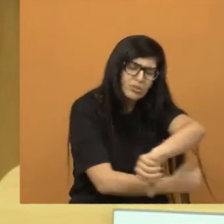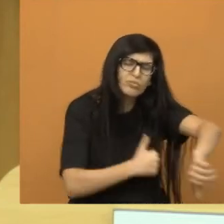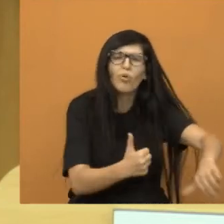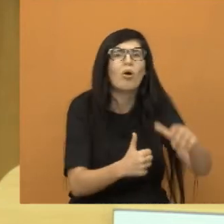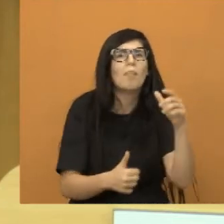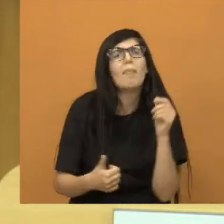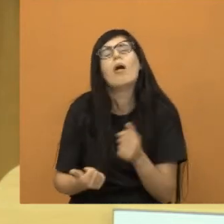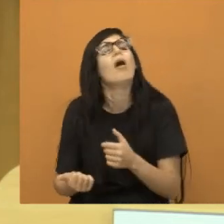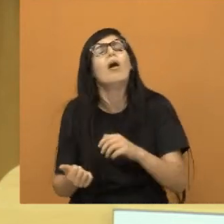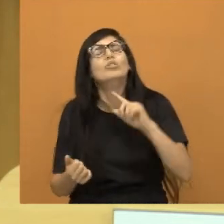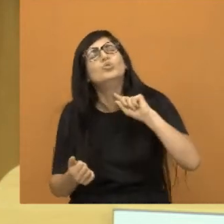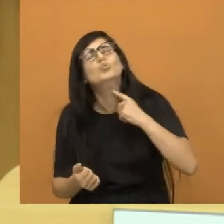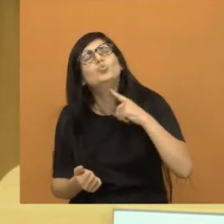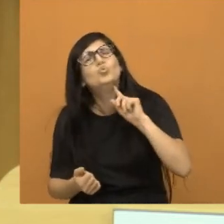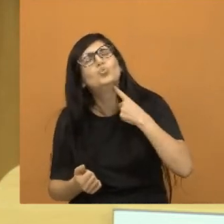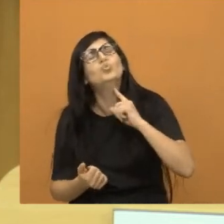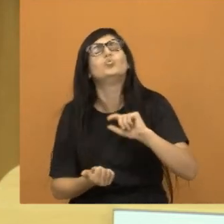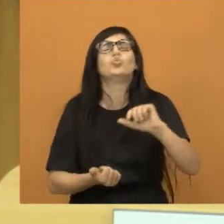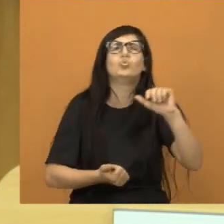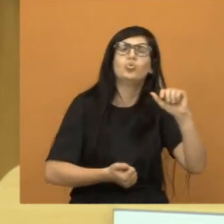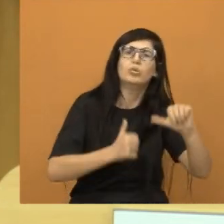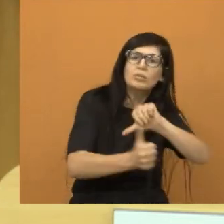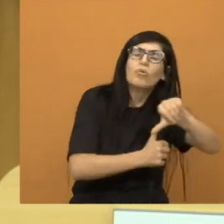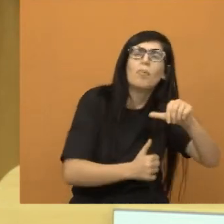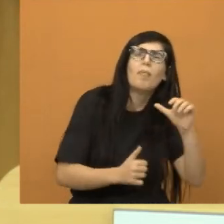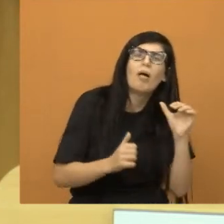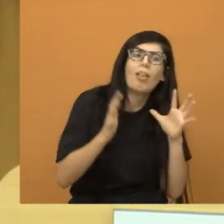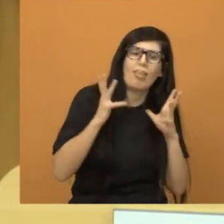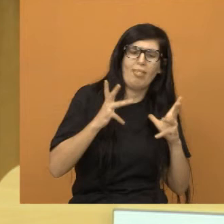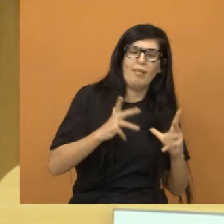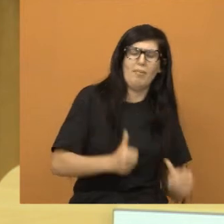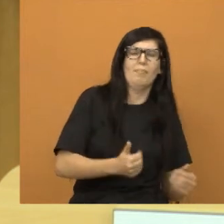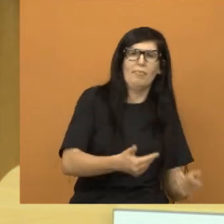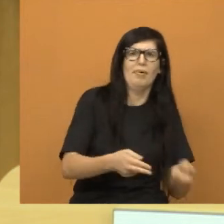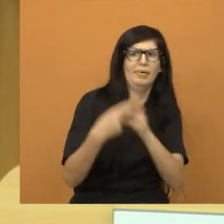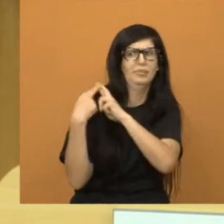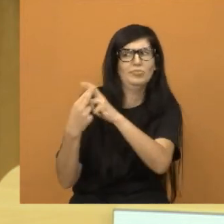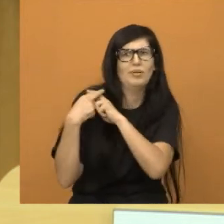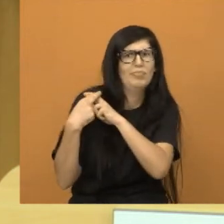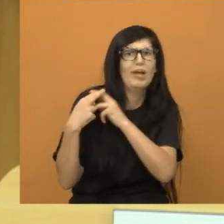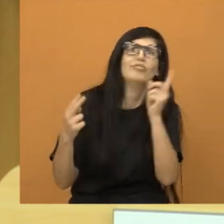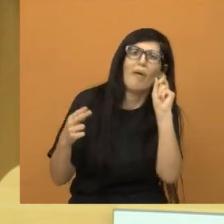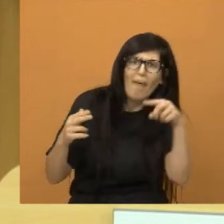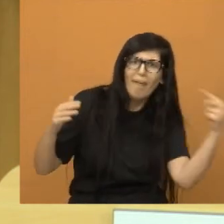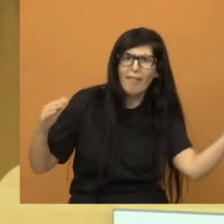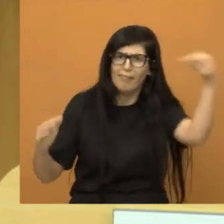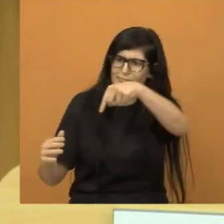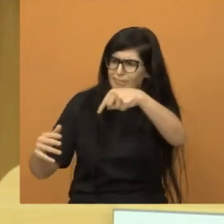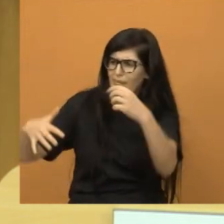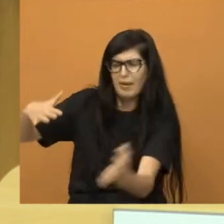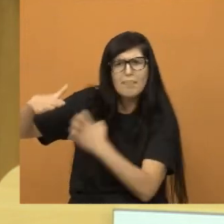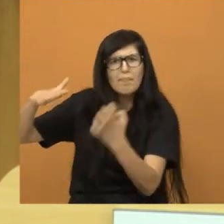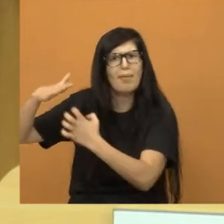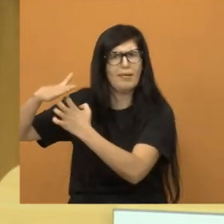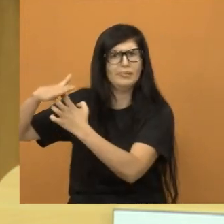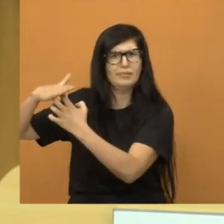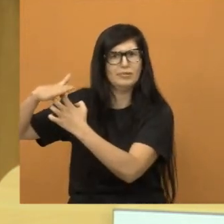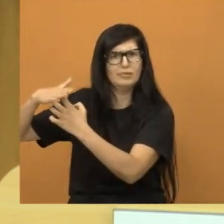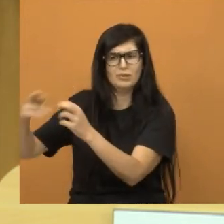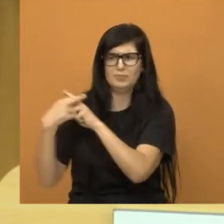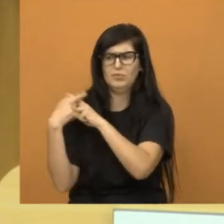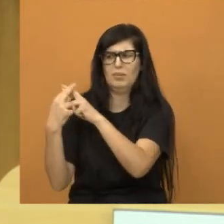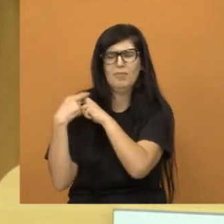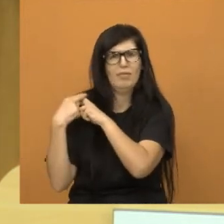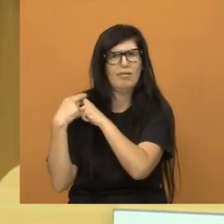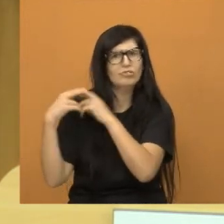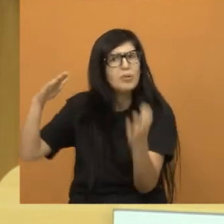o SAI é o responsável por disponibilizar a coleta de esgoto e o tratamento de esgoto, ele não cumprindo com a sua função para a qual